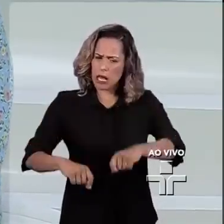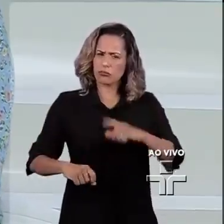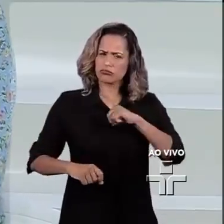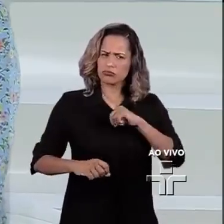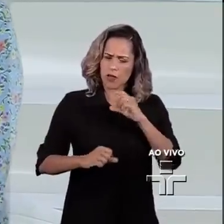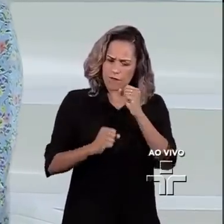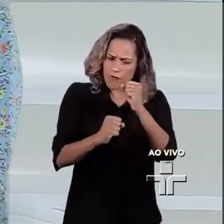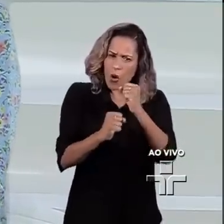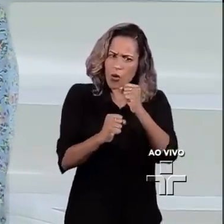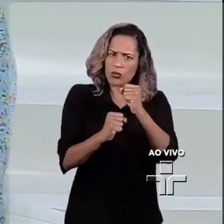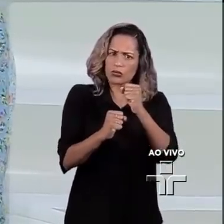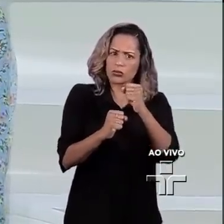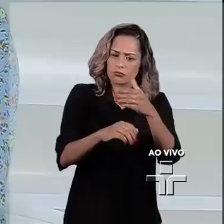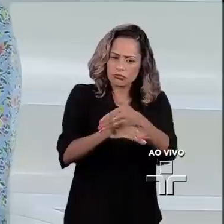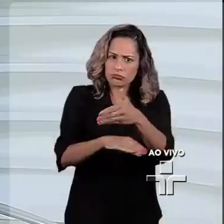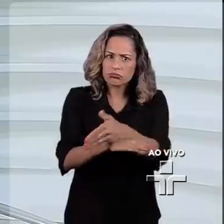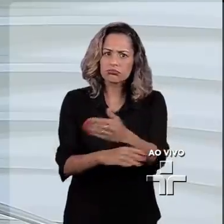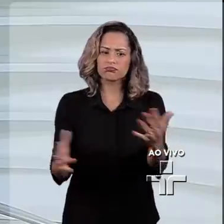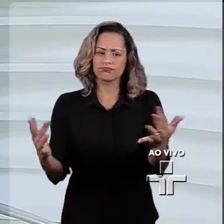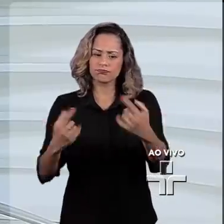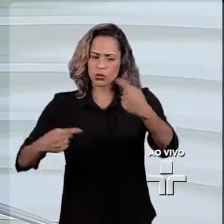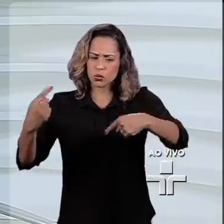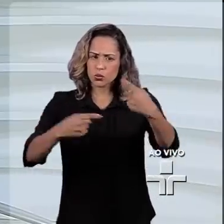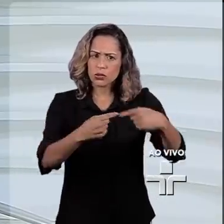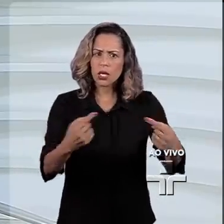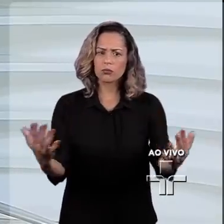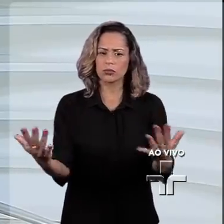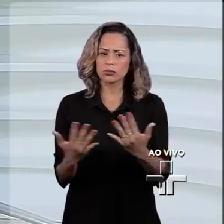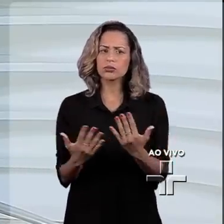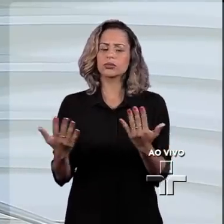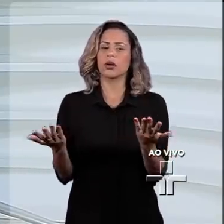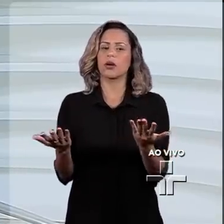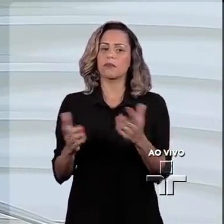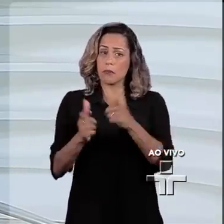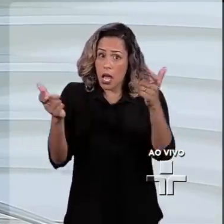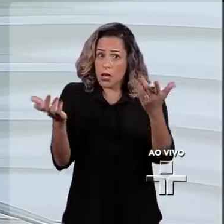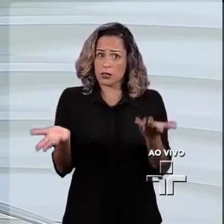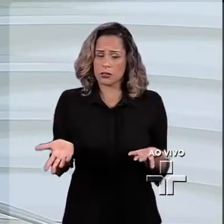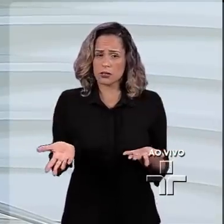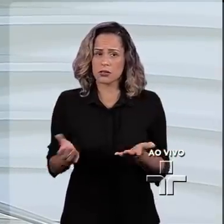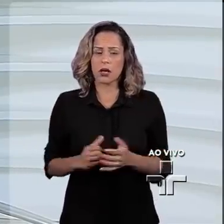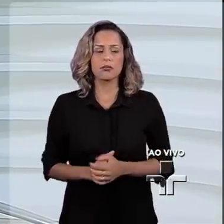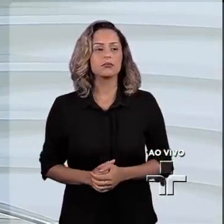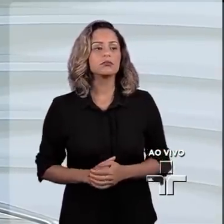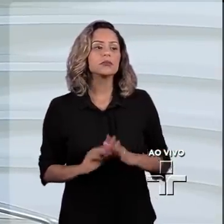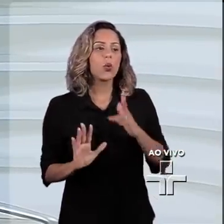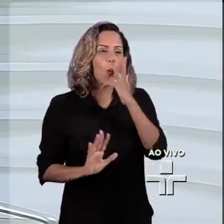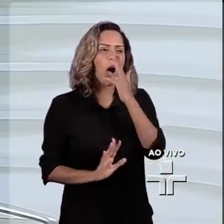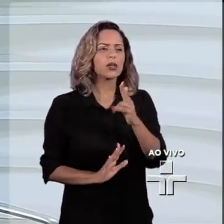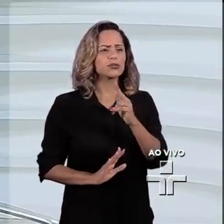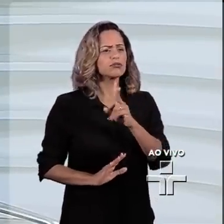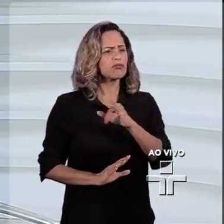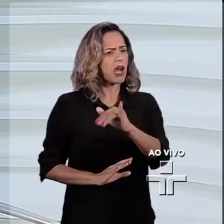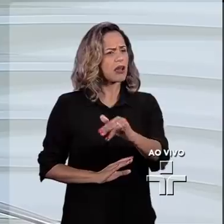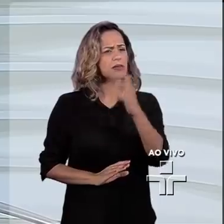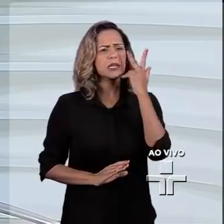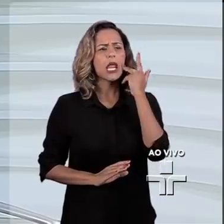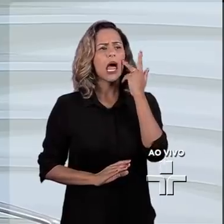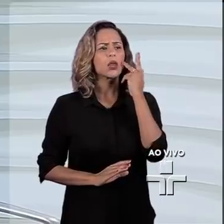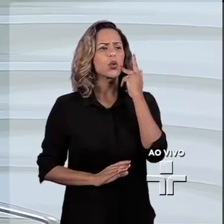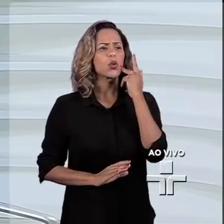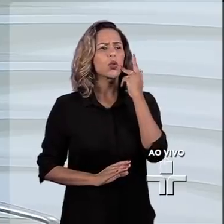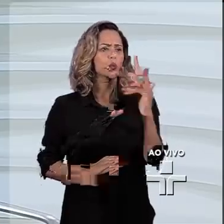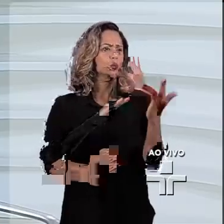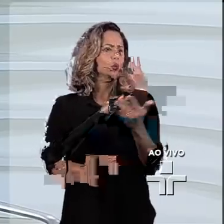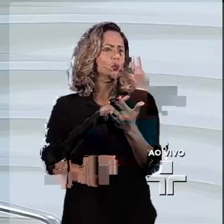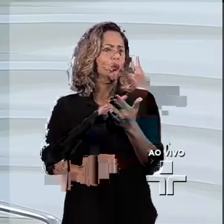exemplo, eles poderem deliberar sobre os assuntos da cidade? O senhor acha possível isso na sua gestão? Eu acho que vai ser uma tendência natural com as mídias